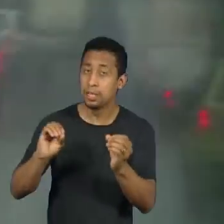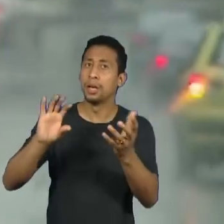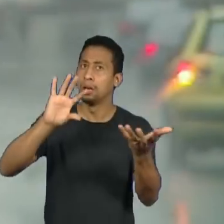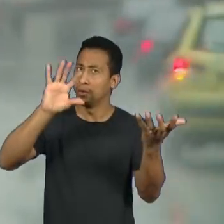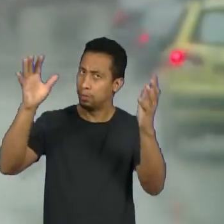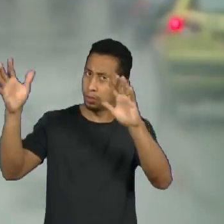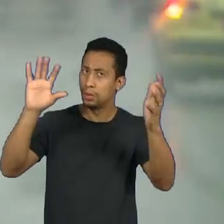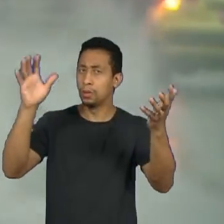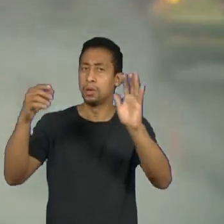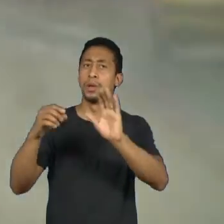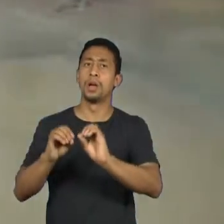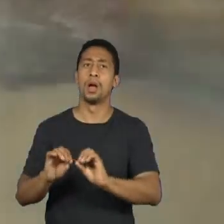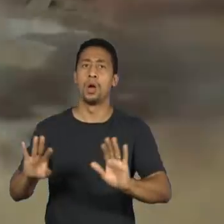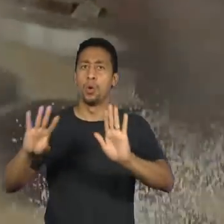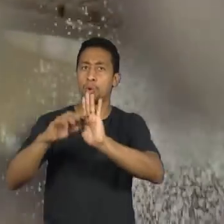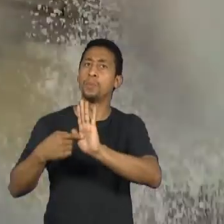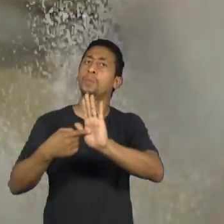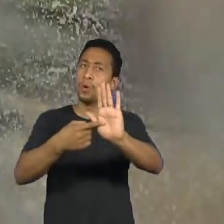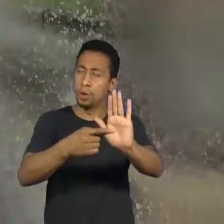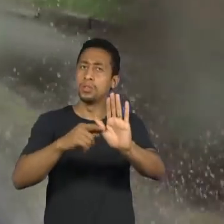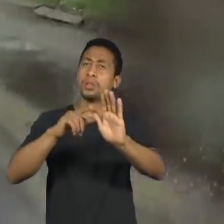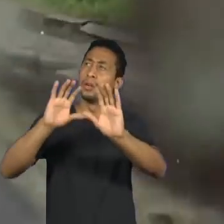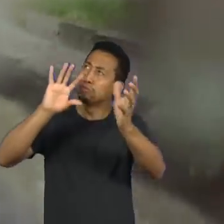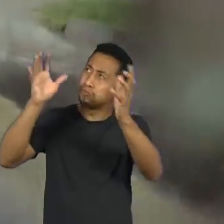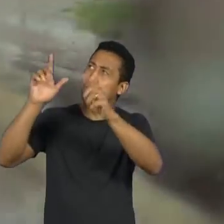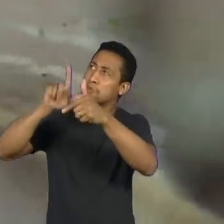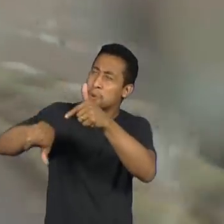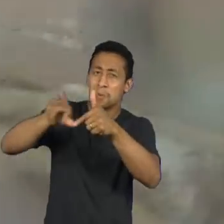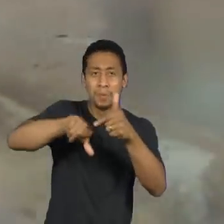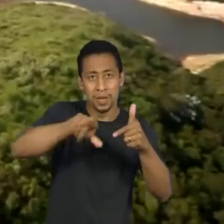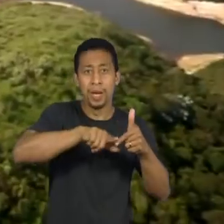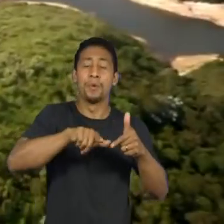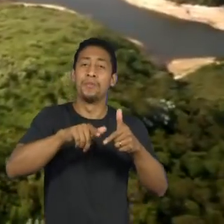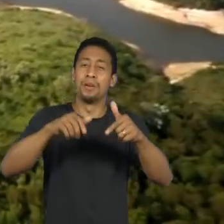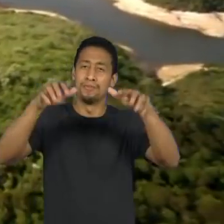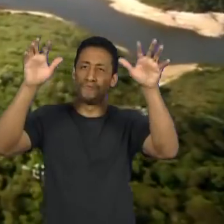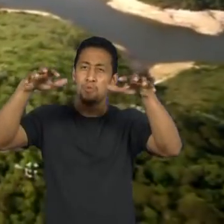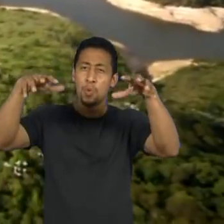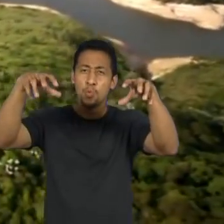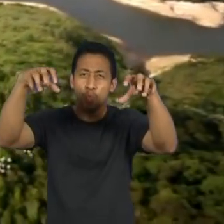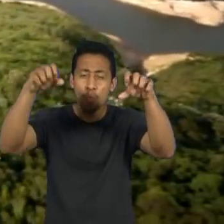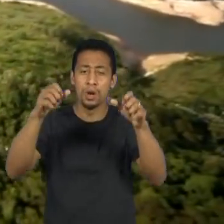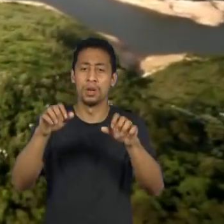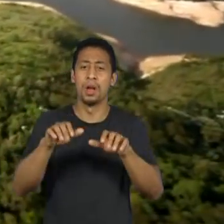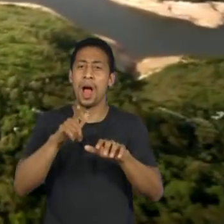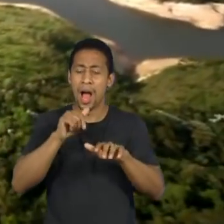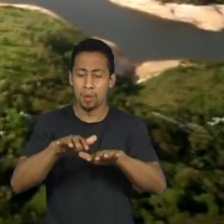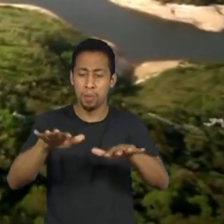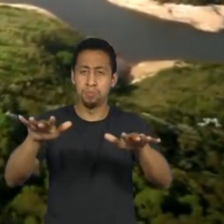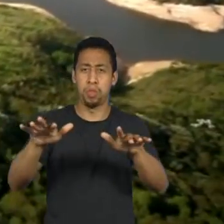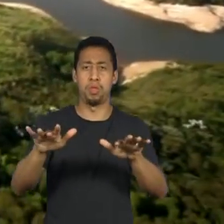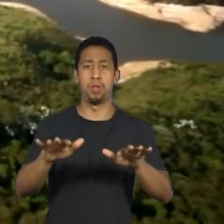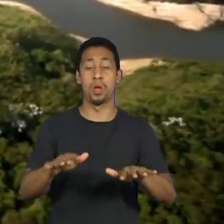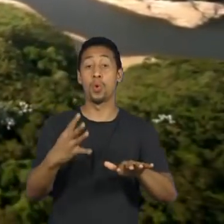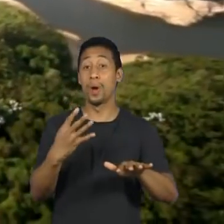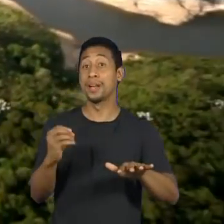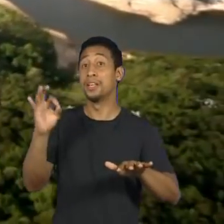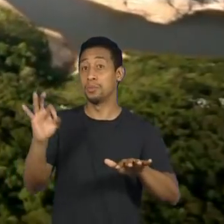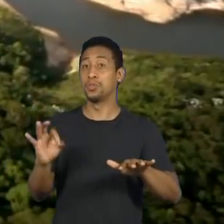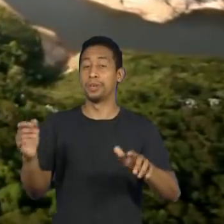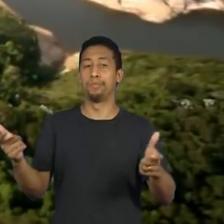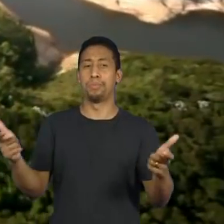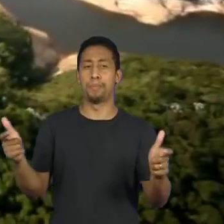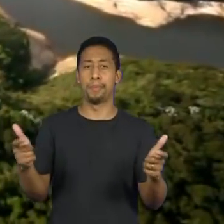Meteorológica da ONU. As mudanças climáticas devem piorar a escassez. 40% das reservas hídricas podem